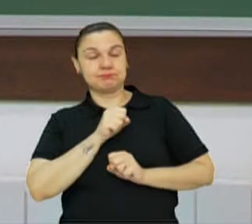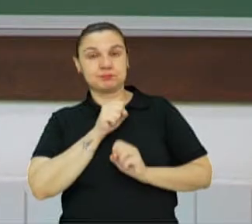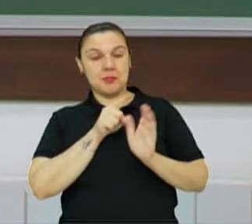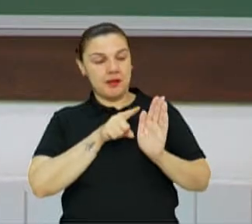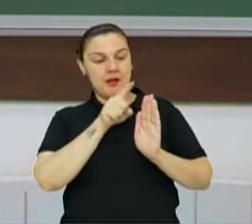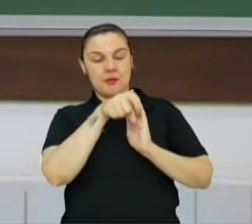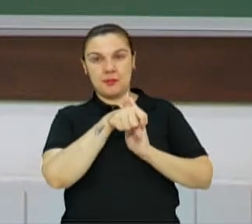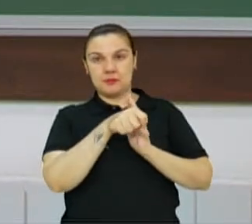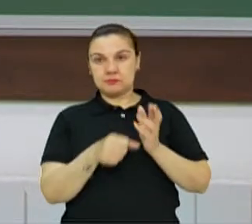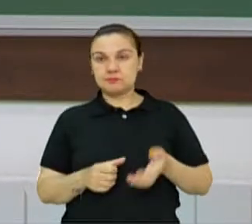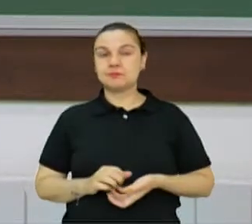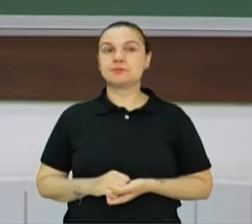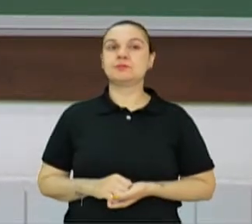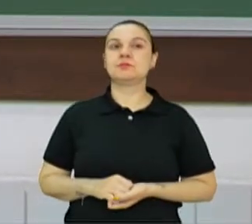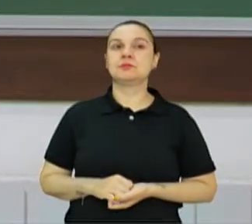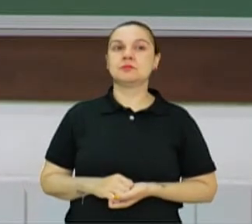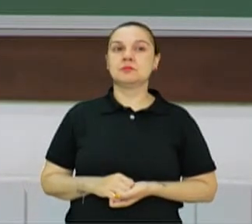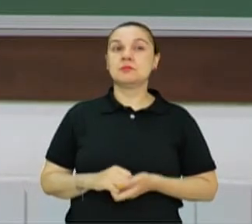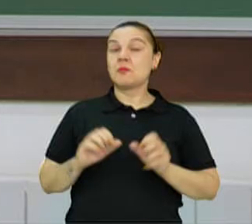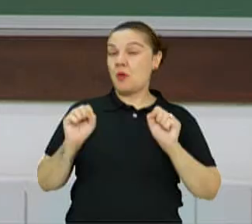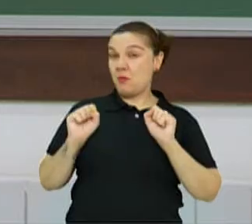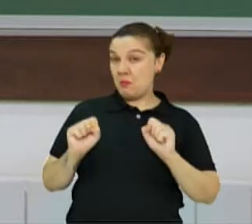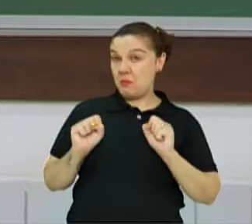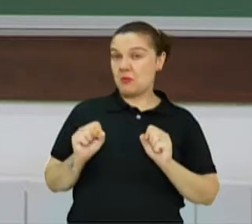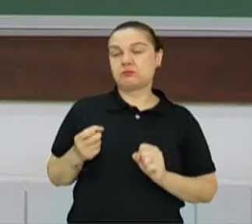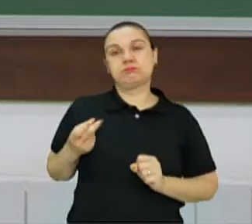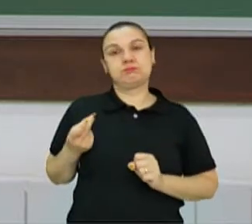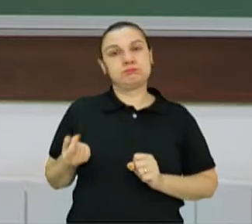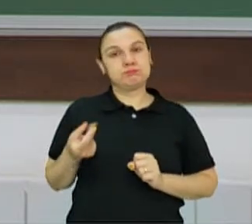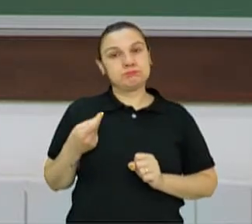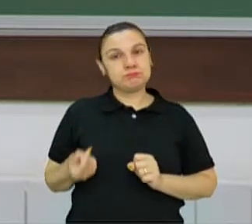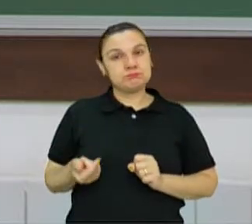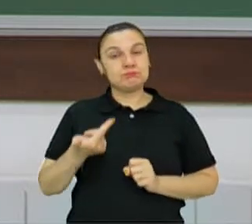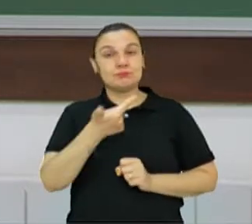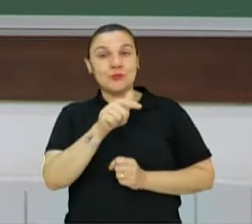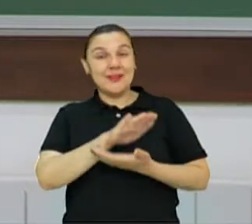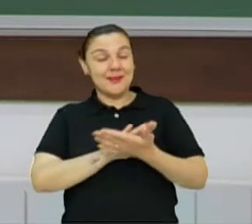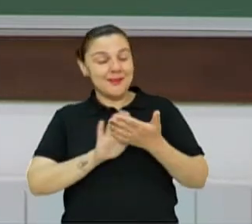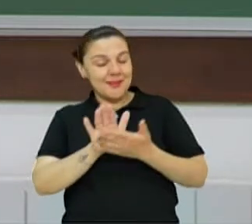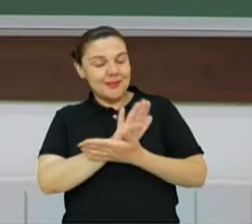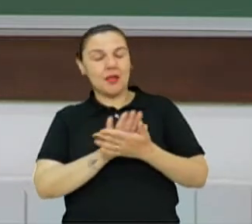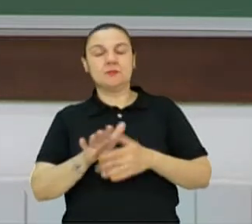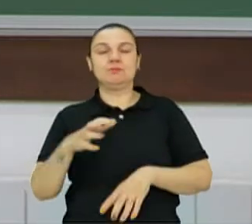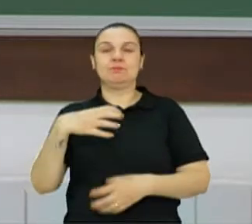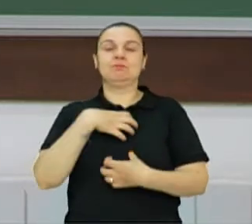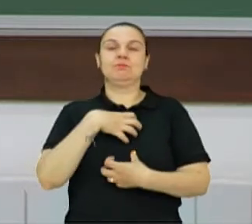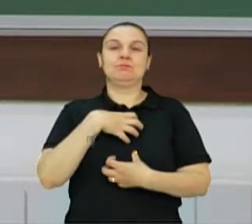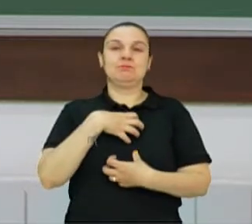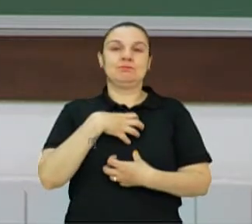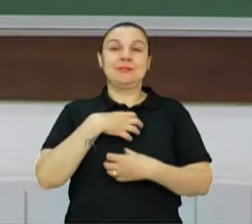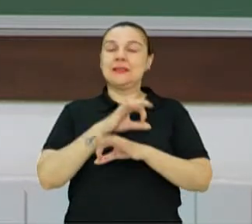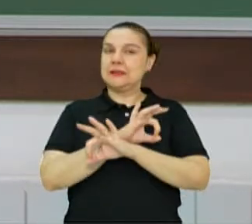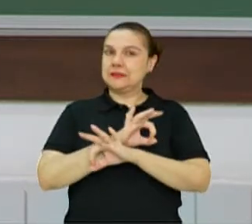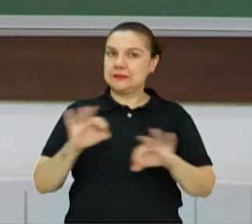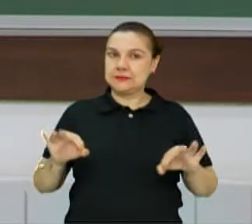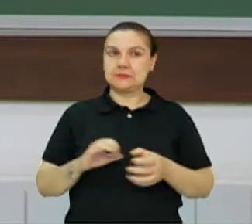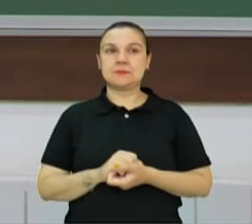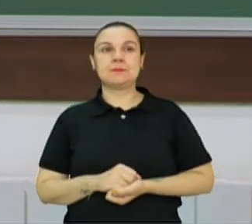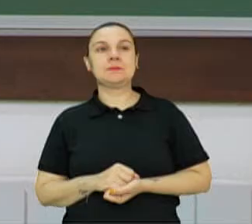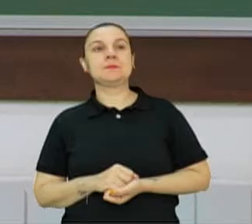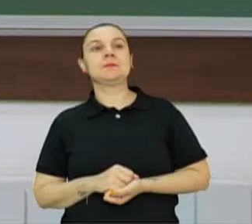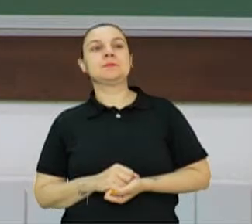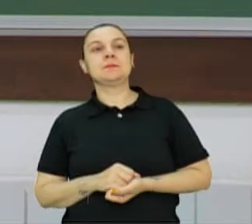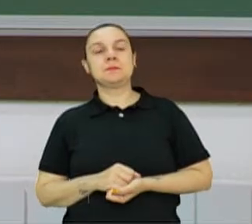durante uma relação, por exemplo, ela pode ficar um tempo sem ter sintoma algum, tá? Sem sentir absolutamente